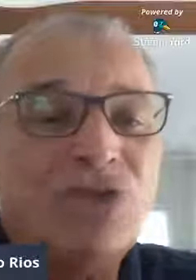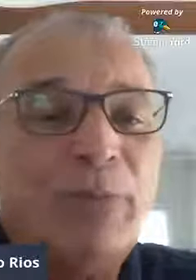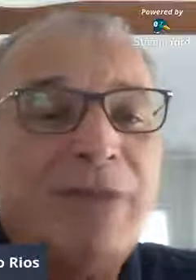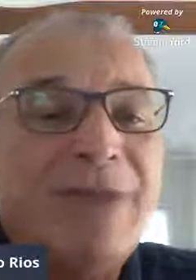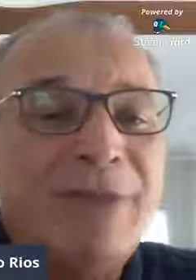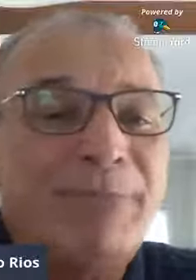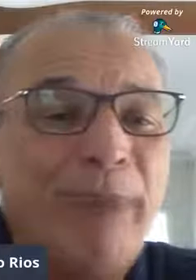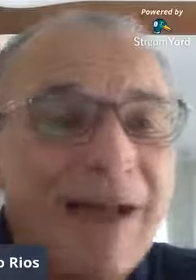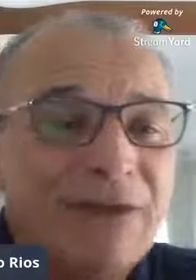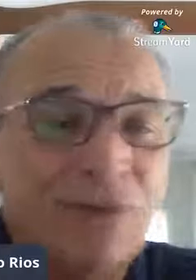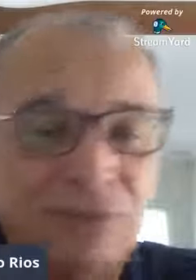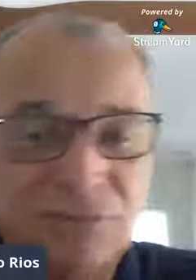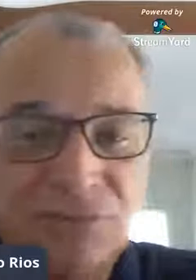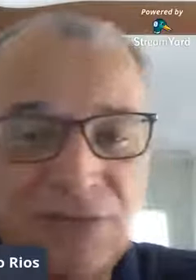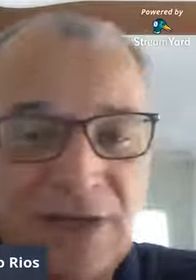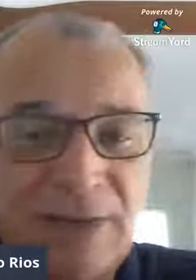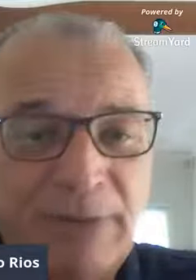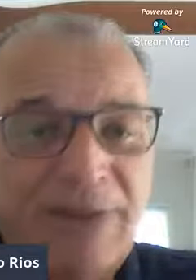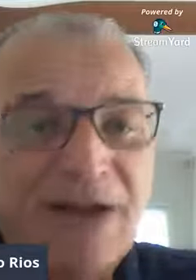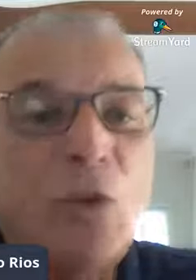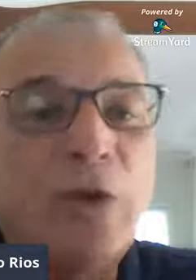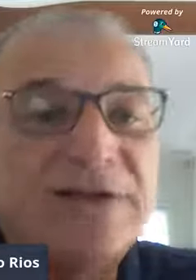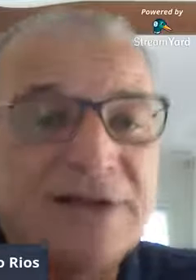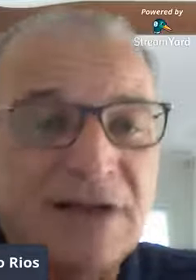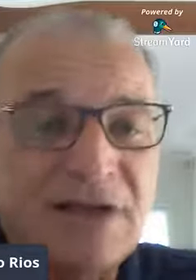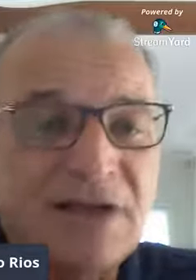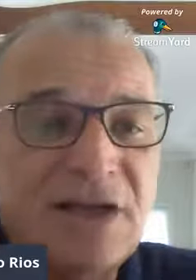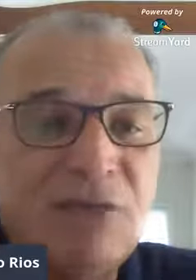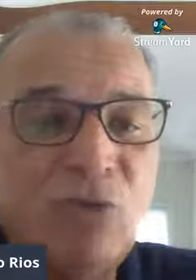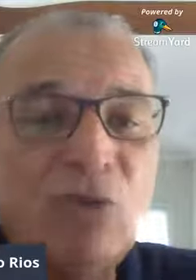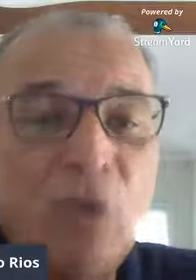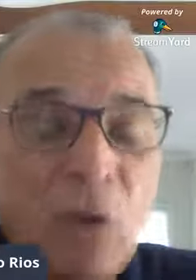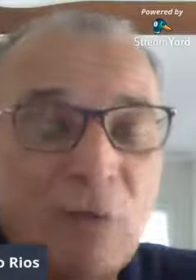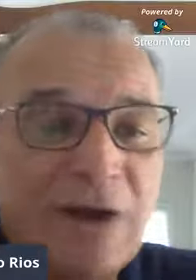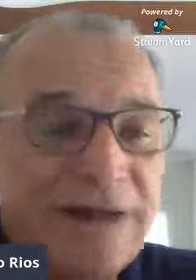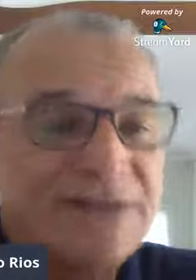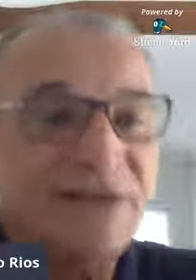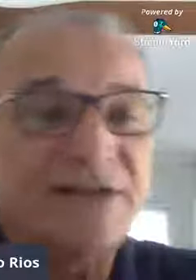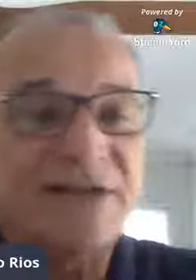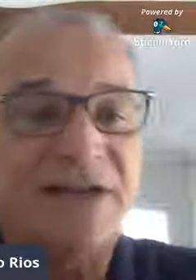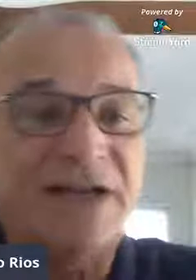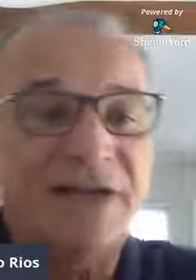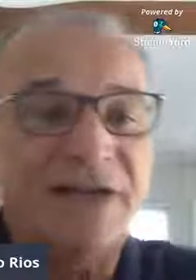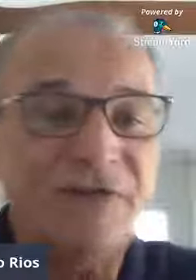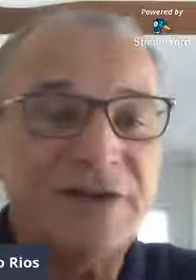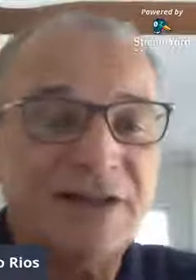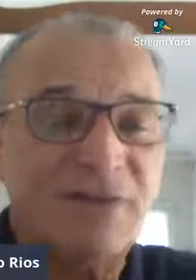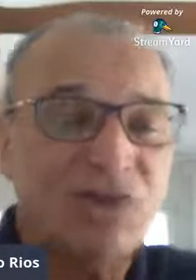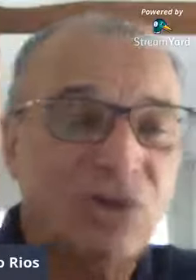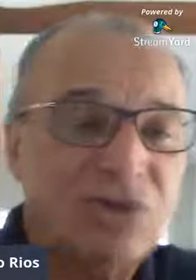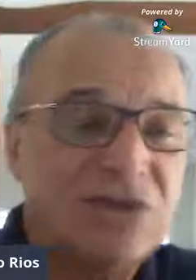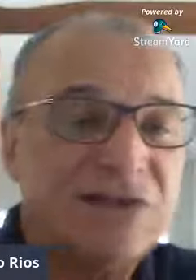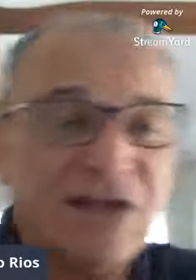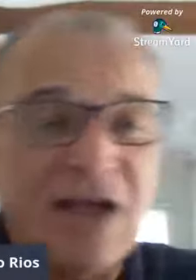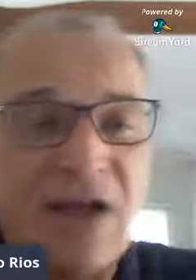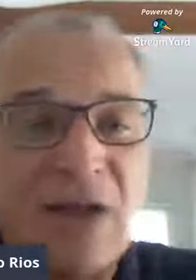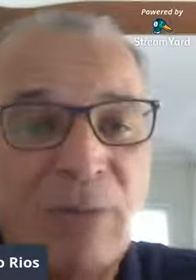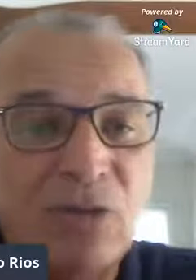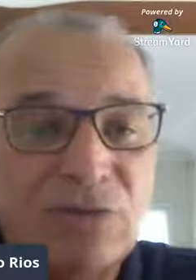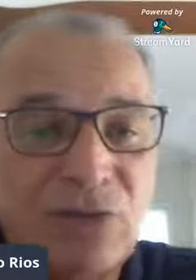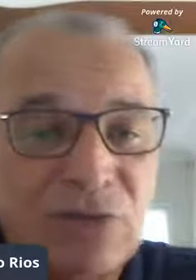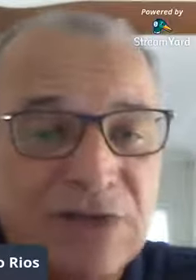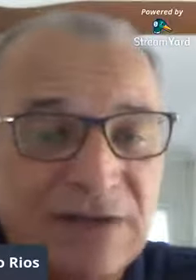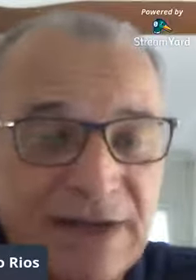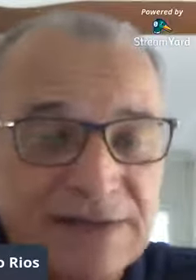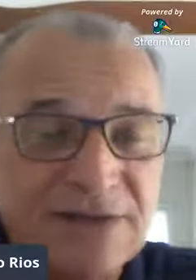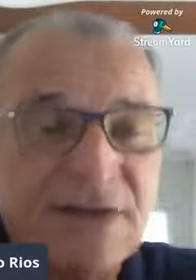que o primeiro impacto, a primeira coisa que mudou com a criação da secretaria foi exatamente o que eu disse há poucos